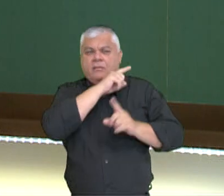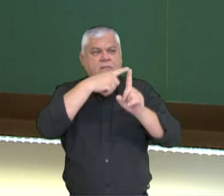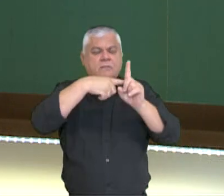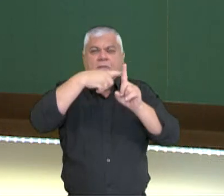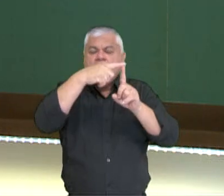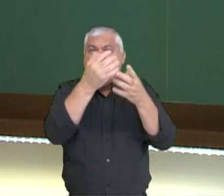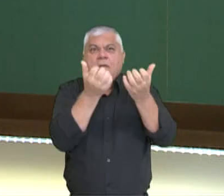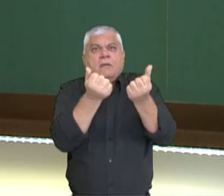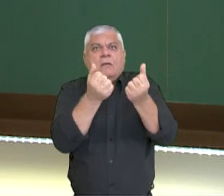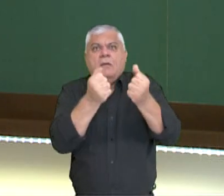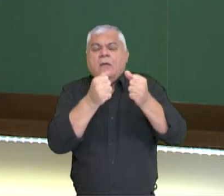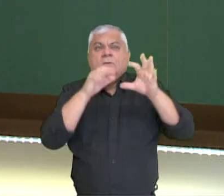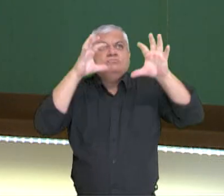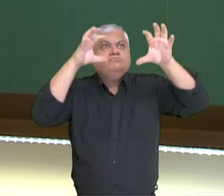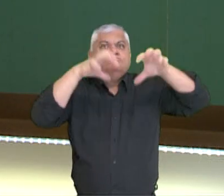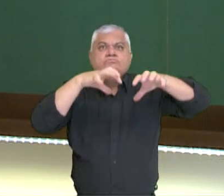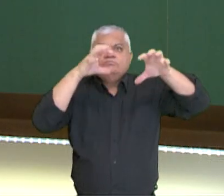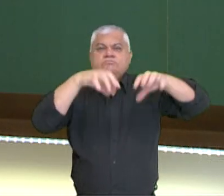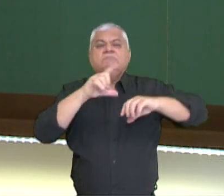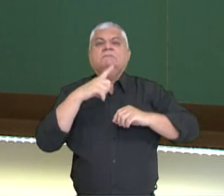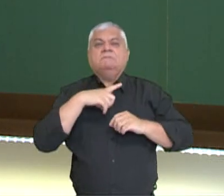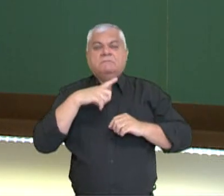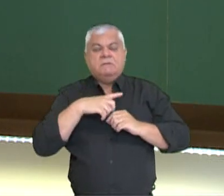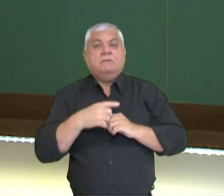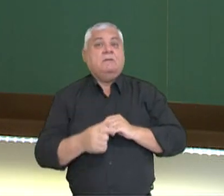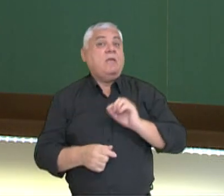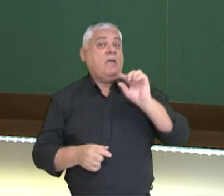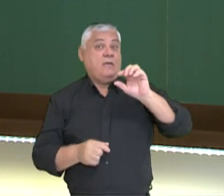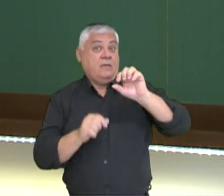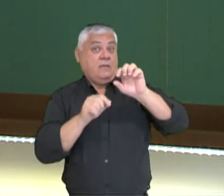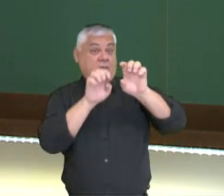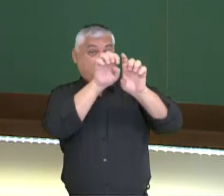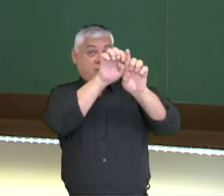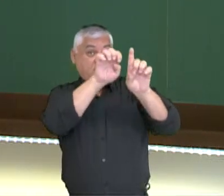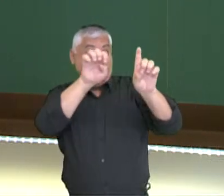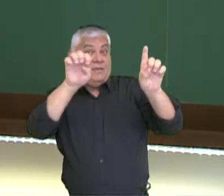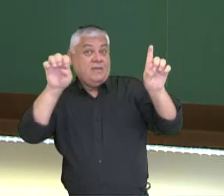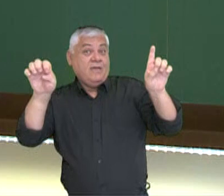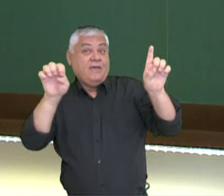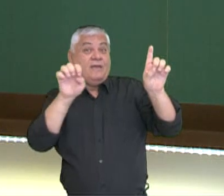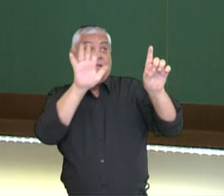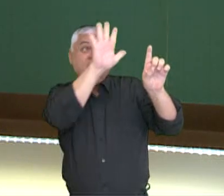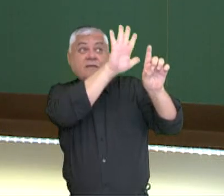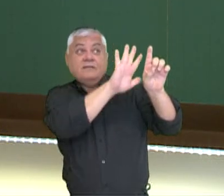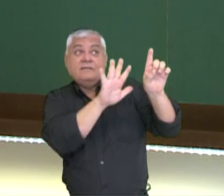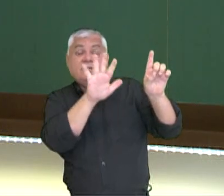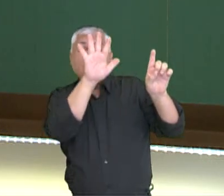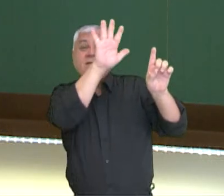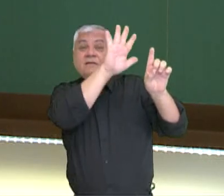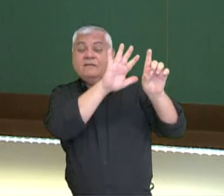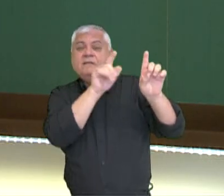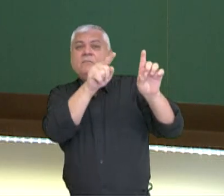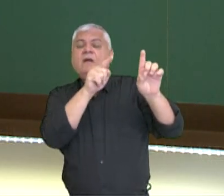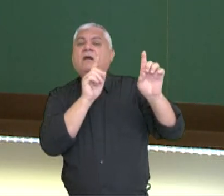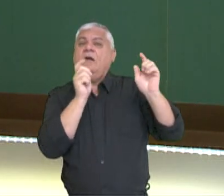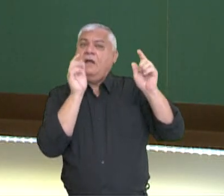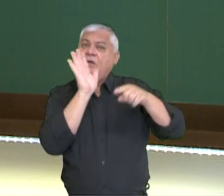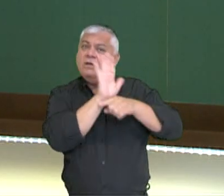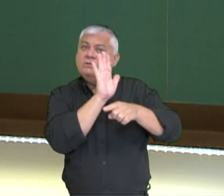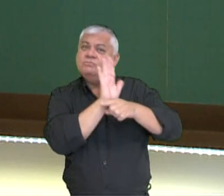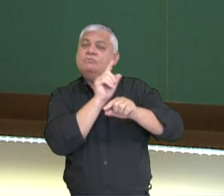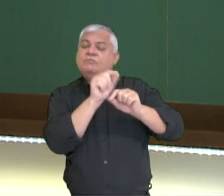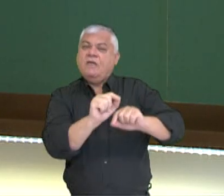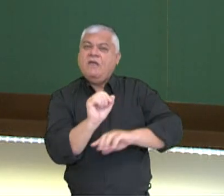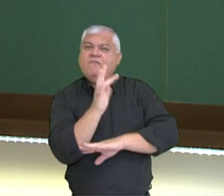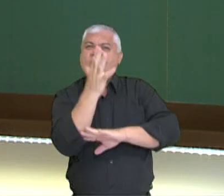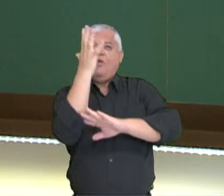úmido, super úmido, a gente pode dizer. E isso é uma característica ali que propicia o desenvolvimento ainda maior da